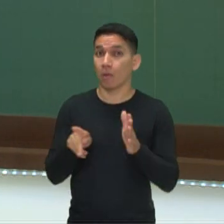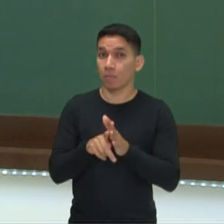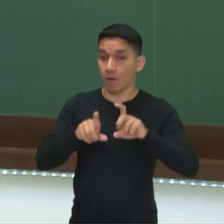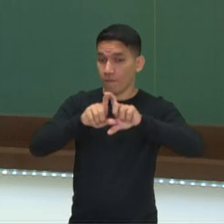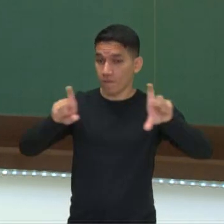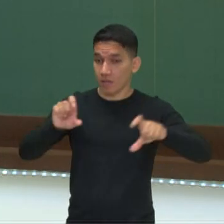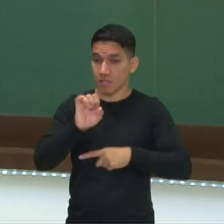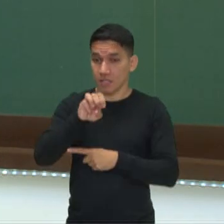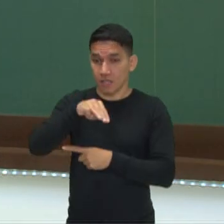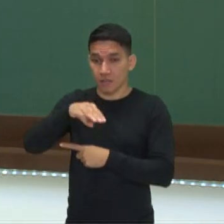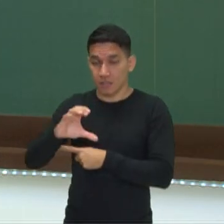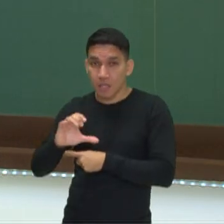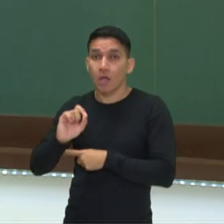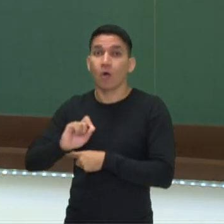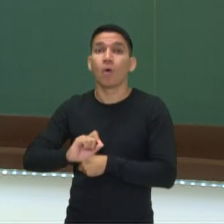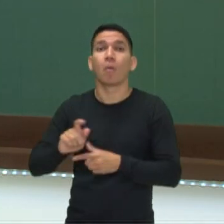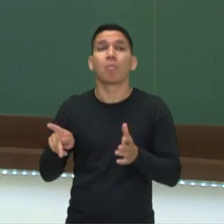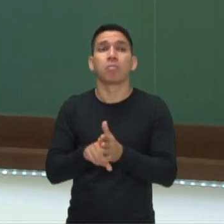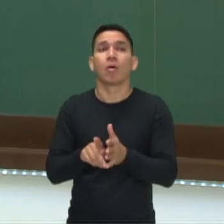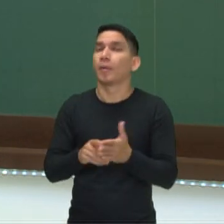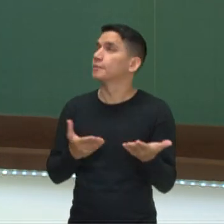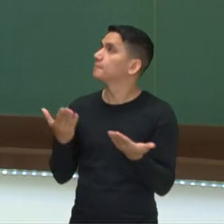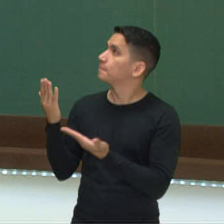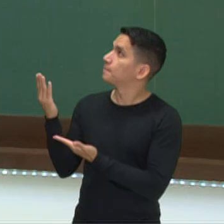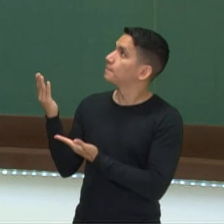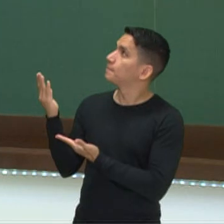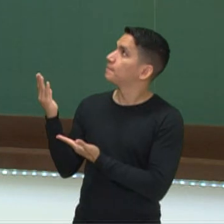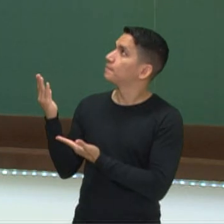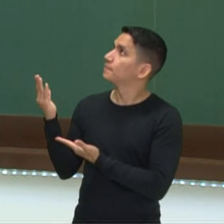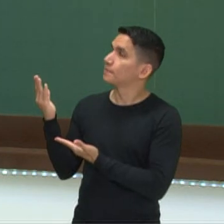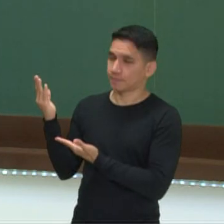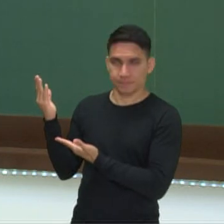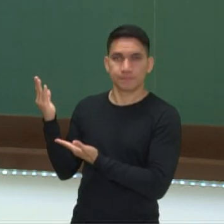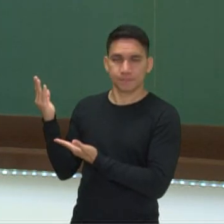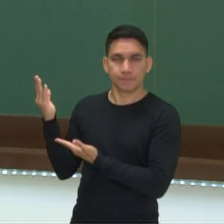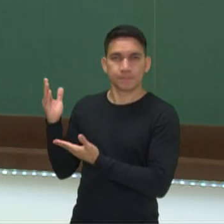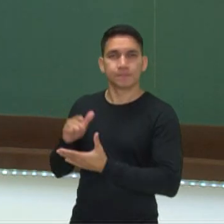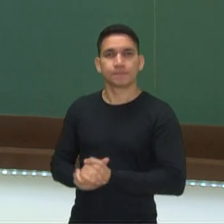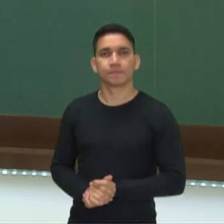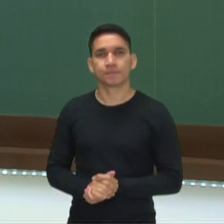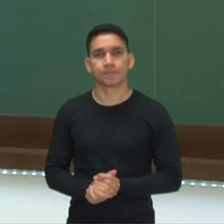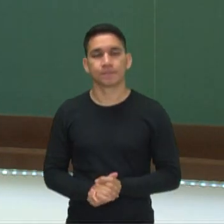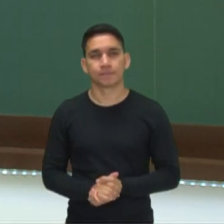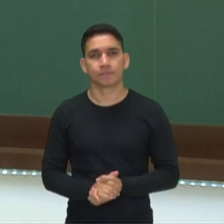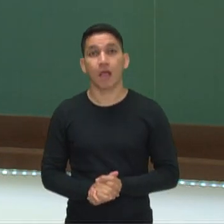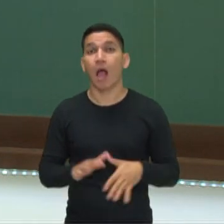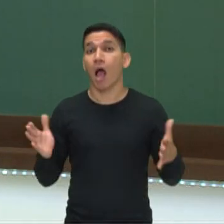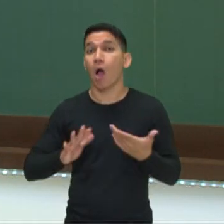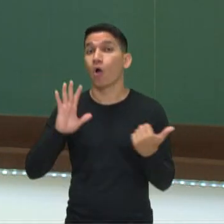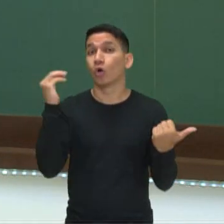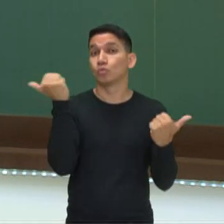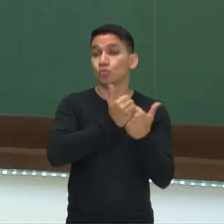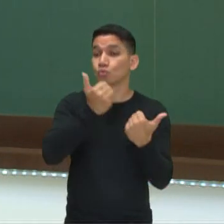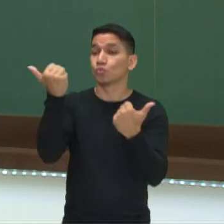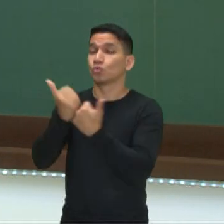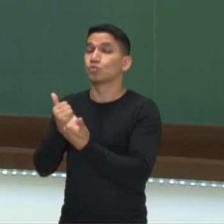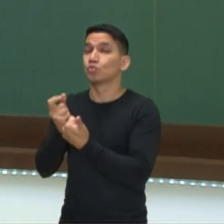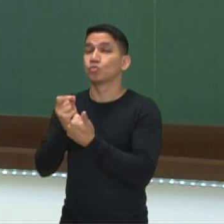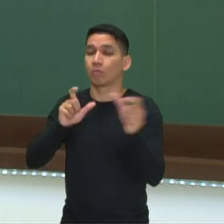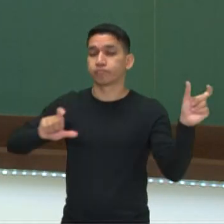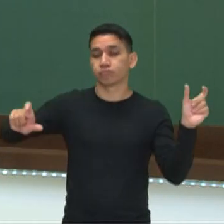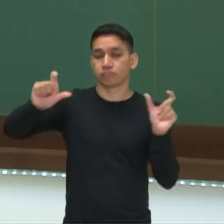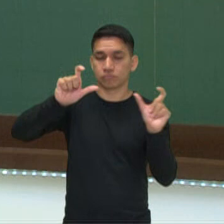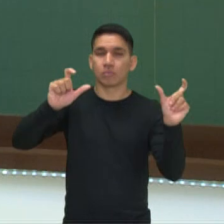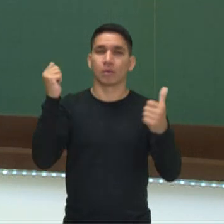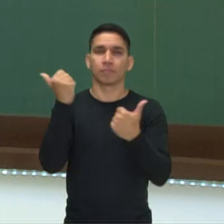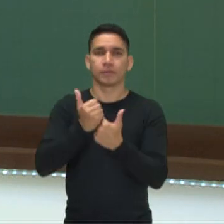essa, IMC igual a massa dividido por altura vezes altura ou altura ao quadrado. Agora a gente substitui os dados no problema,